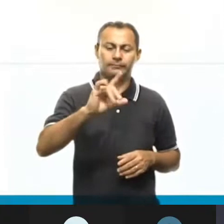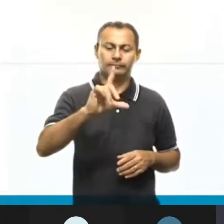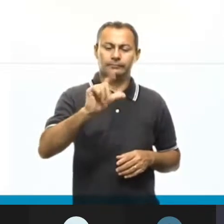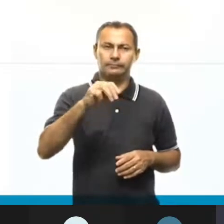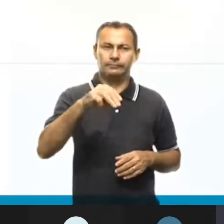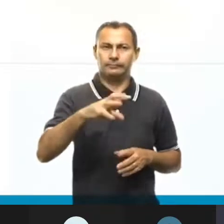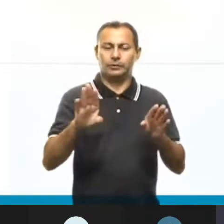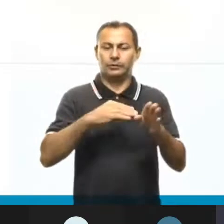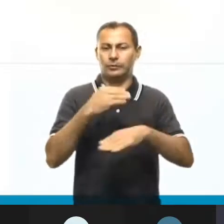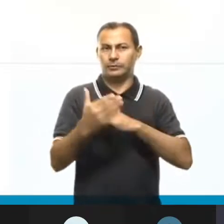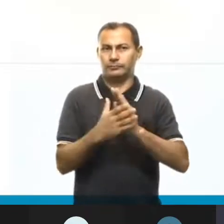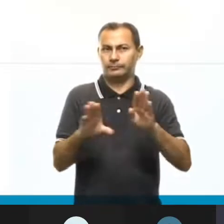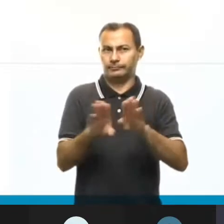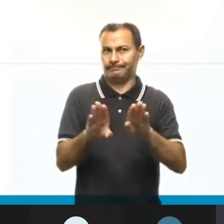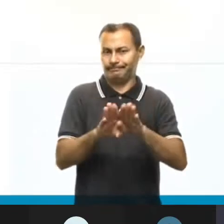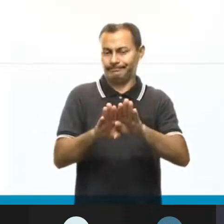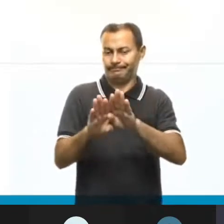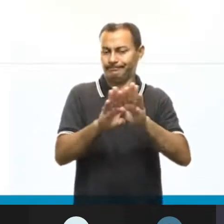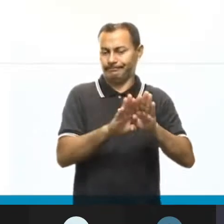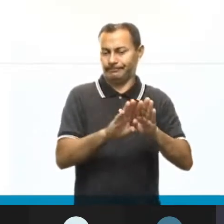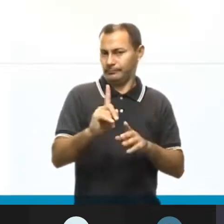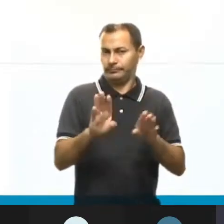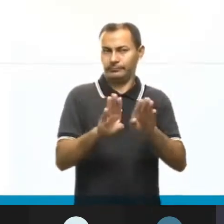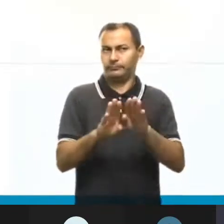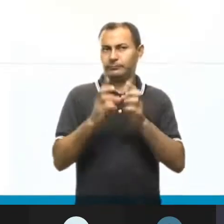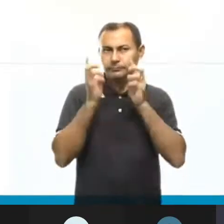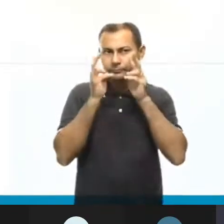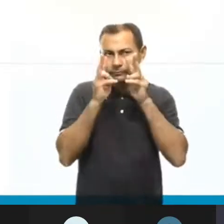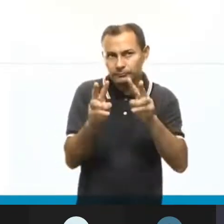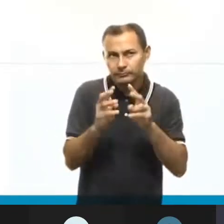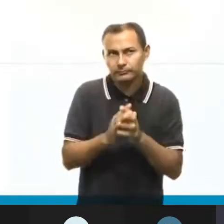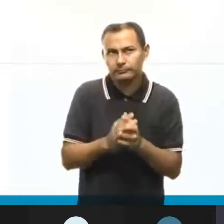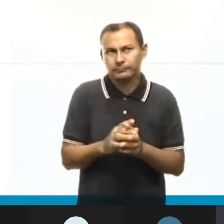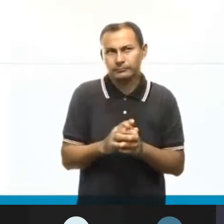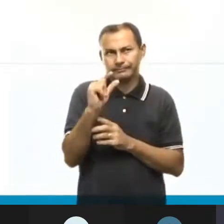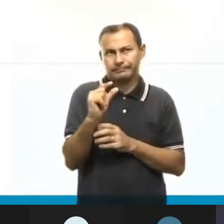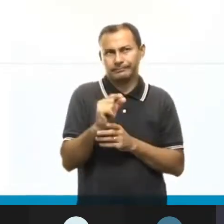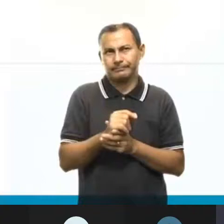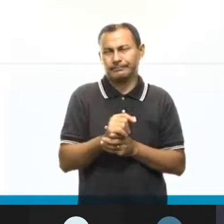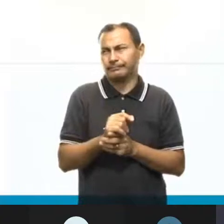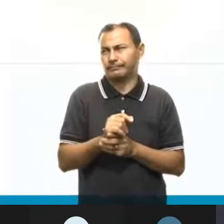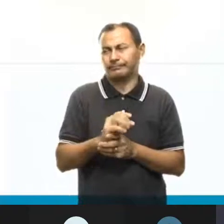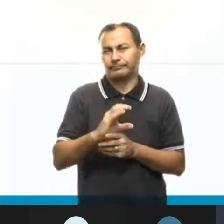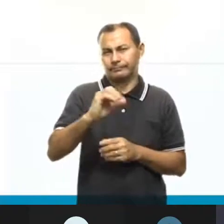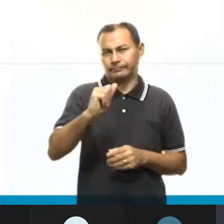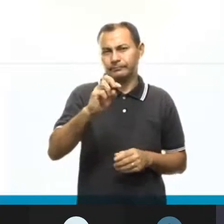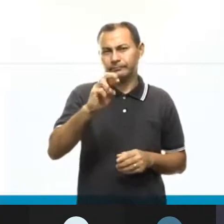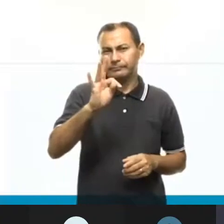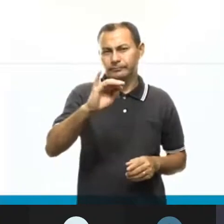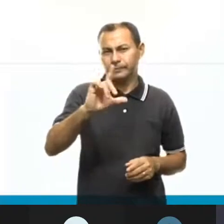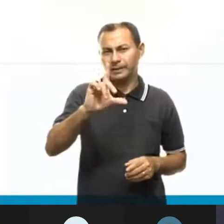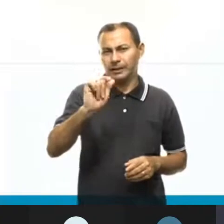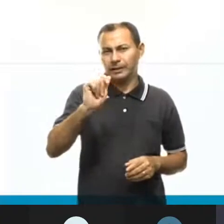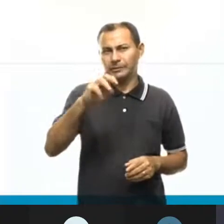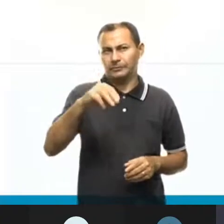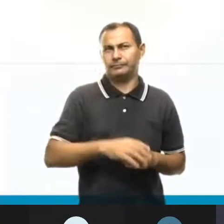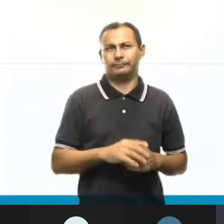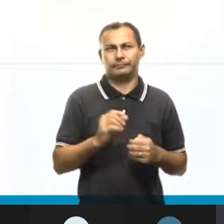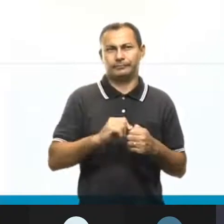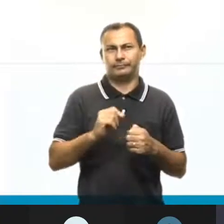fechada. Então, aqui a gente consegue até observar ali no menor aumento que ela é uma cartilagem que ela